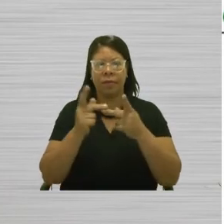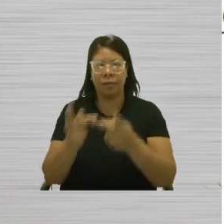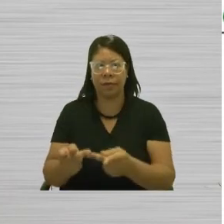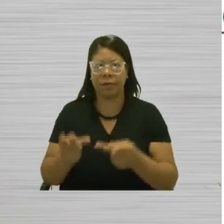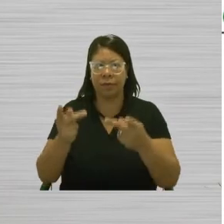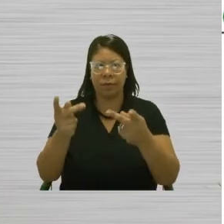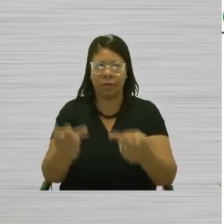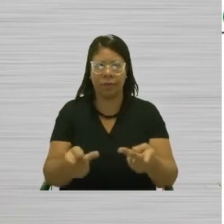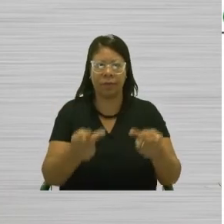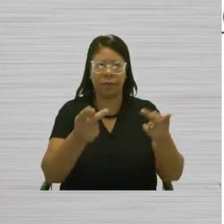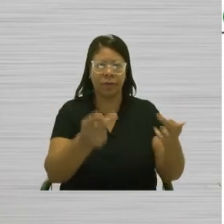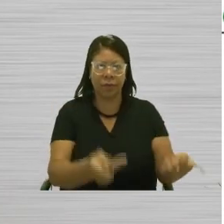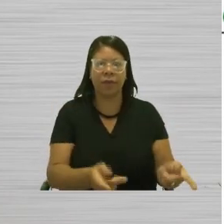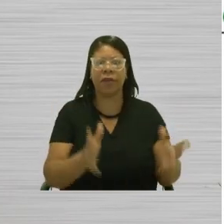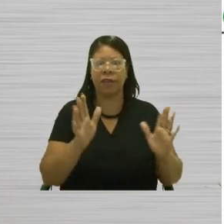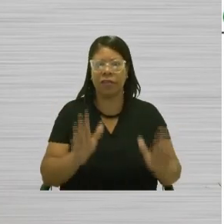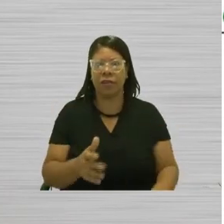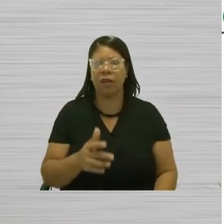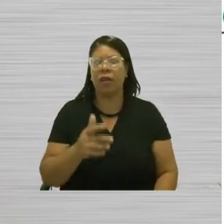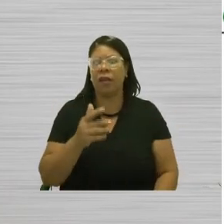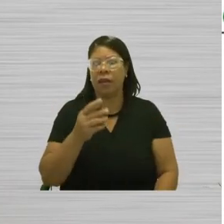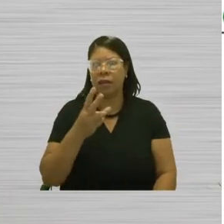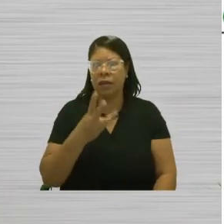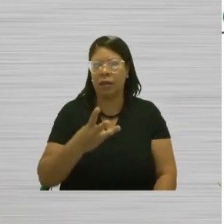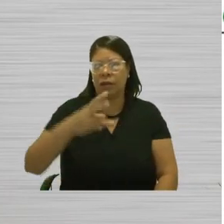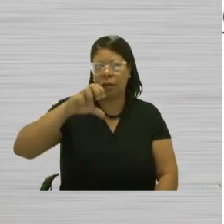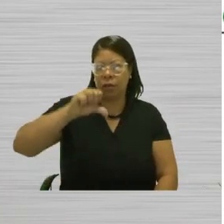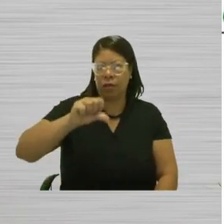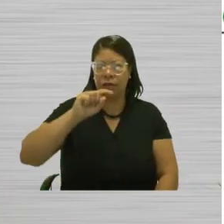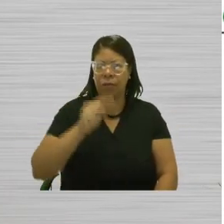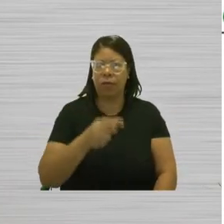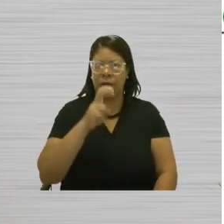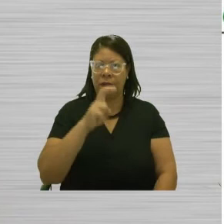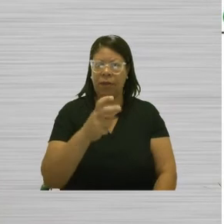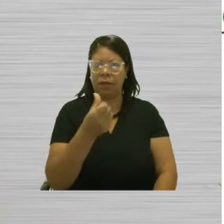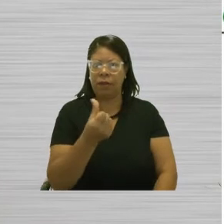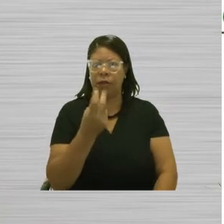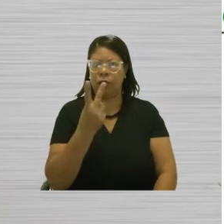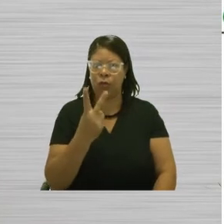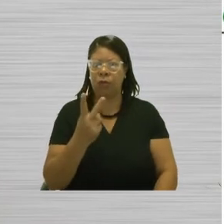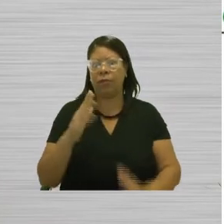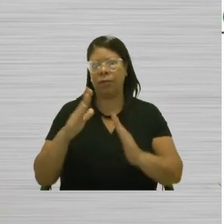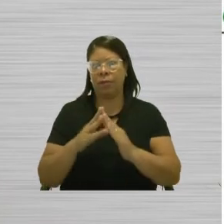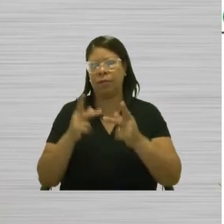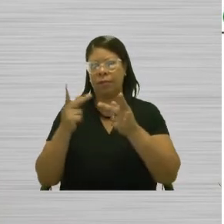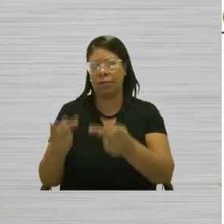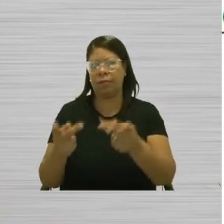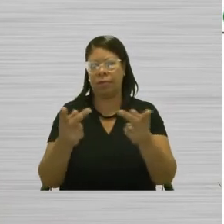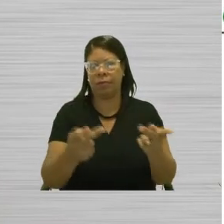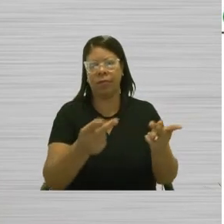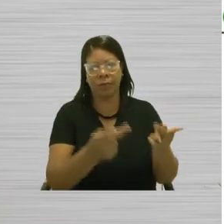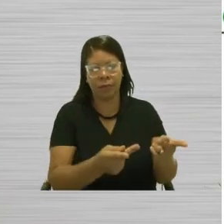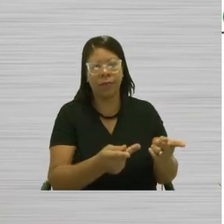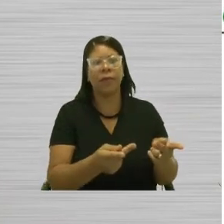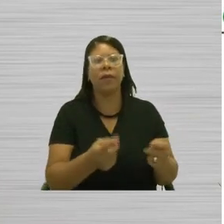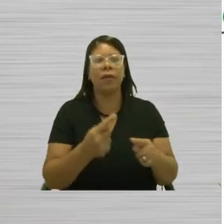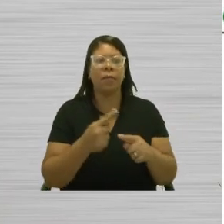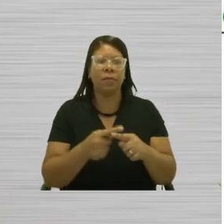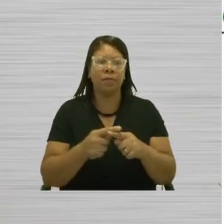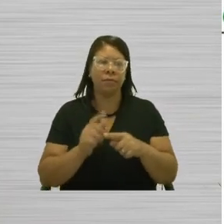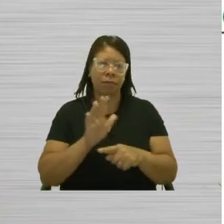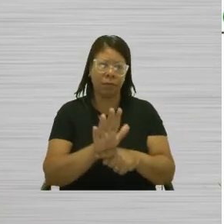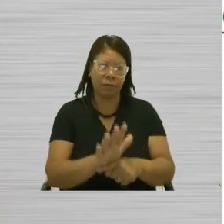39.562 casas visitadas. Tem o bloqueio contra os criadouros,